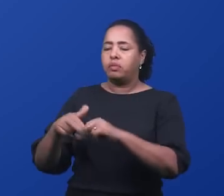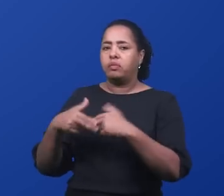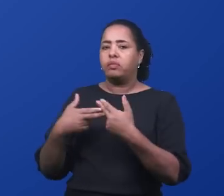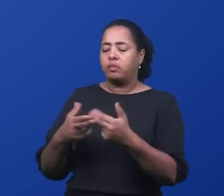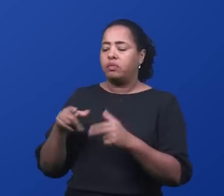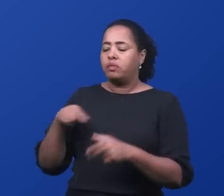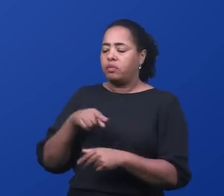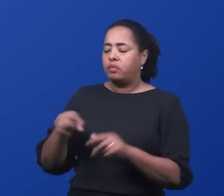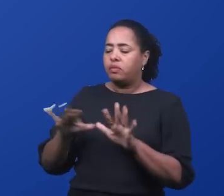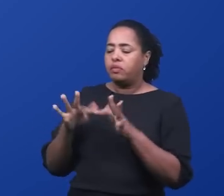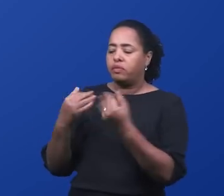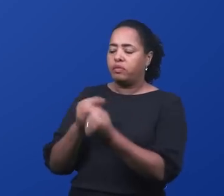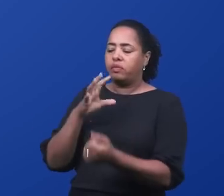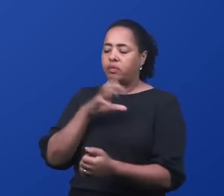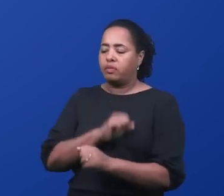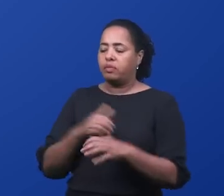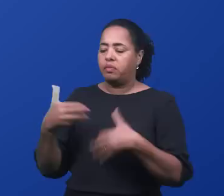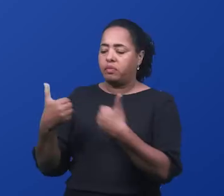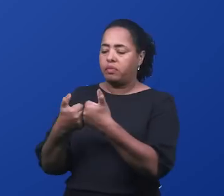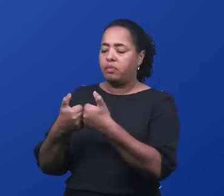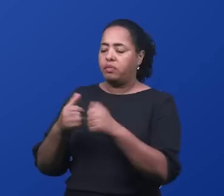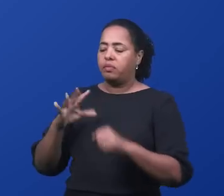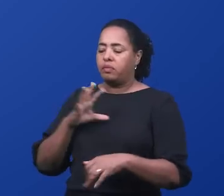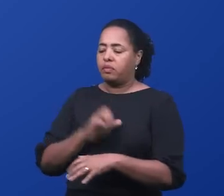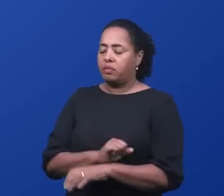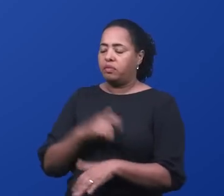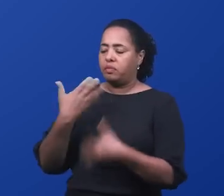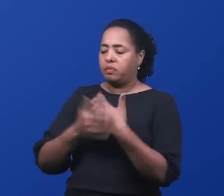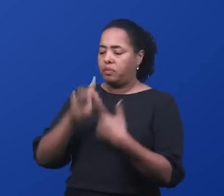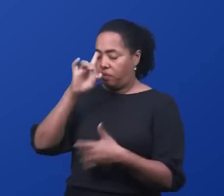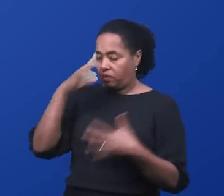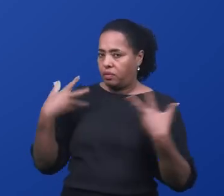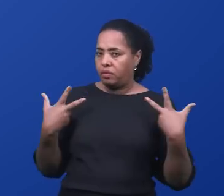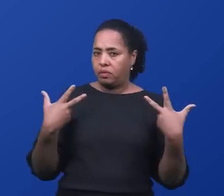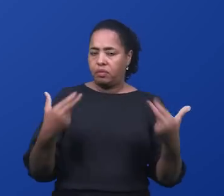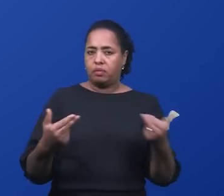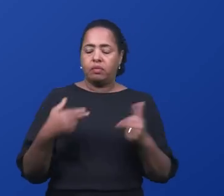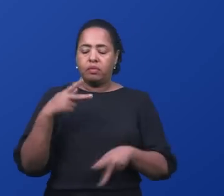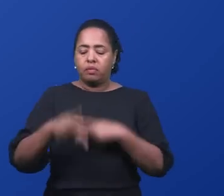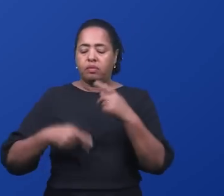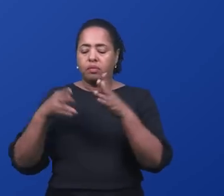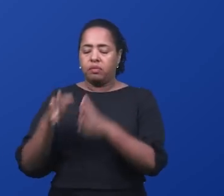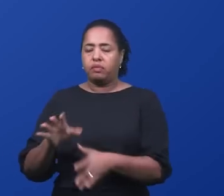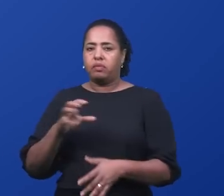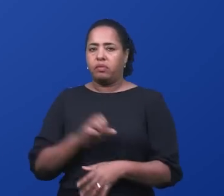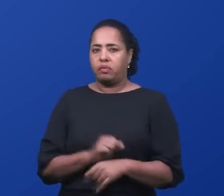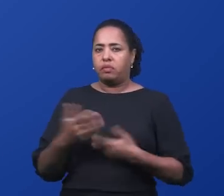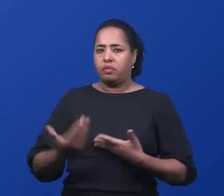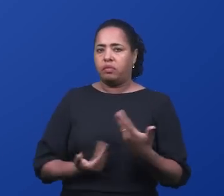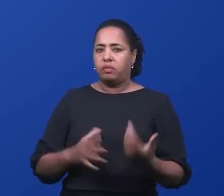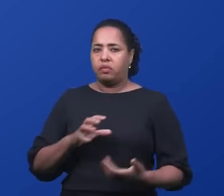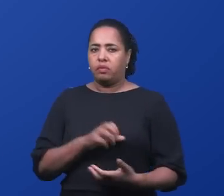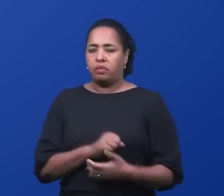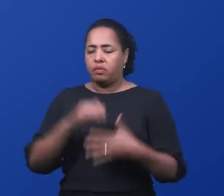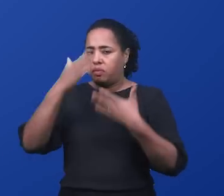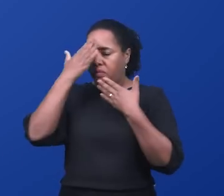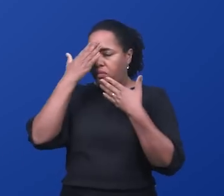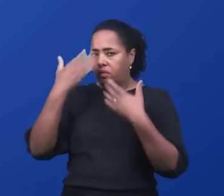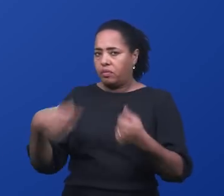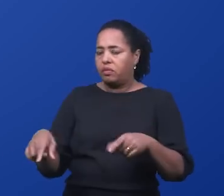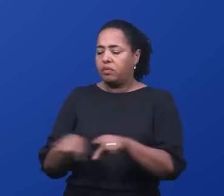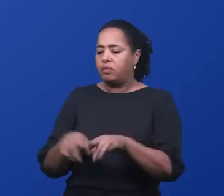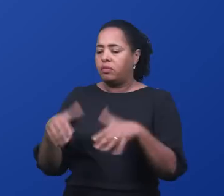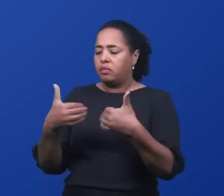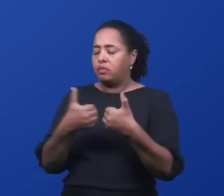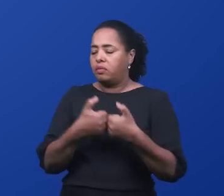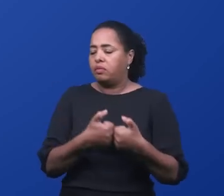eles amavam a arca, eles amavam a presença de Deus, assim como a igreja fiel que ama servir ao Senhor com amor e gratidão. E por fim, a